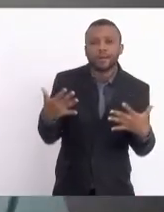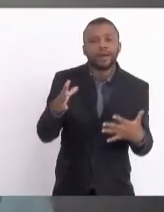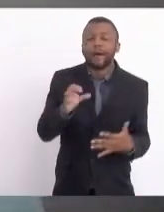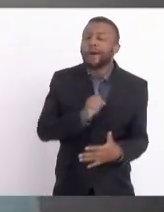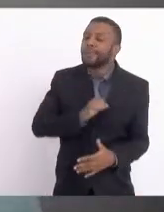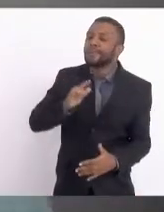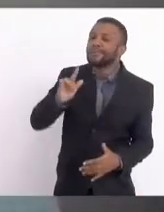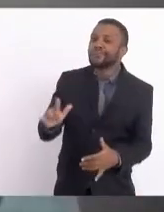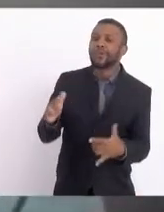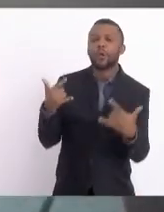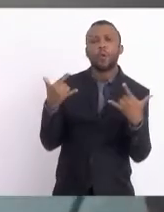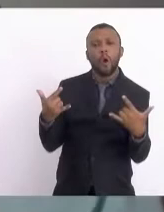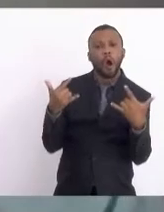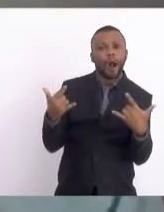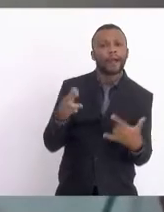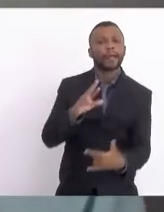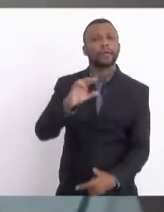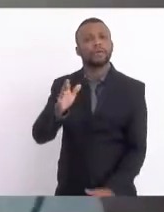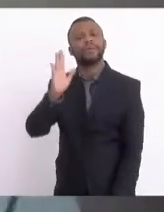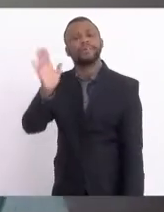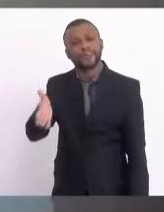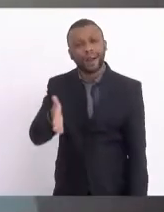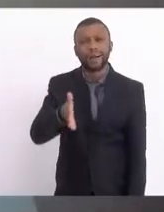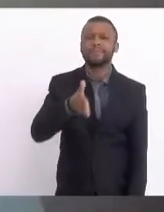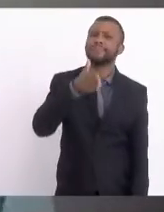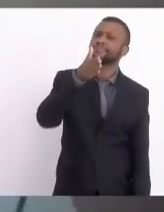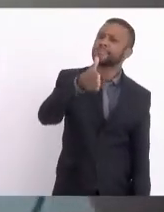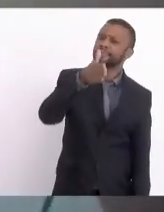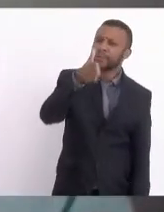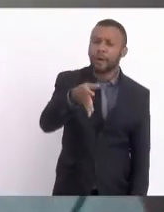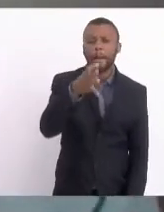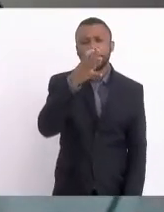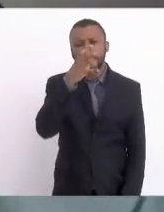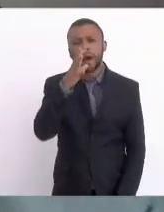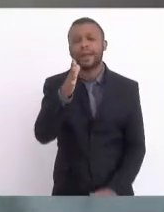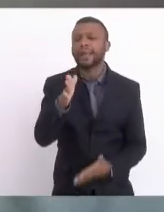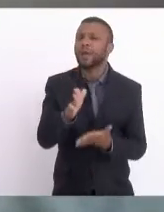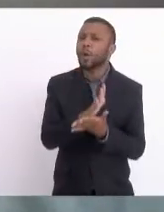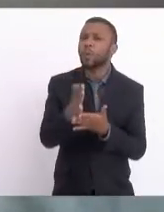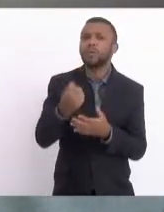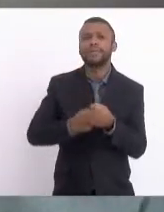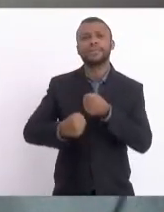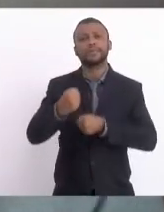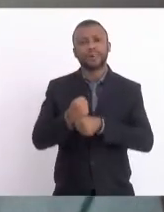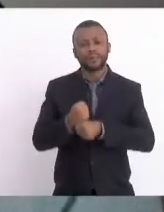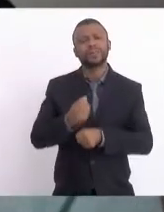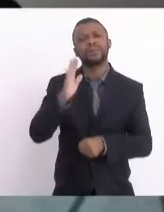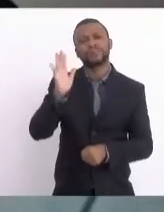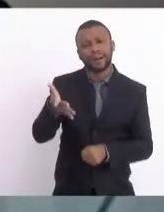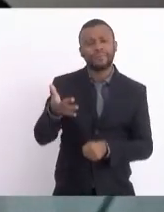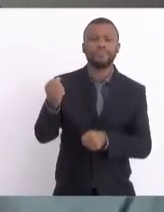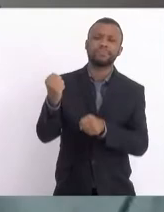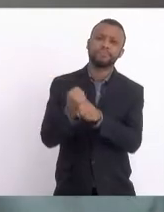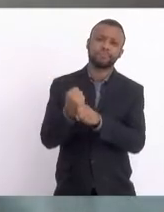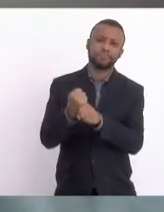Rio. Já fui a algumas edições, aliás, já fui além do Rock in Rio também, já fui a edições